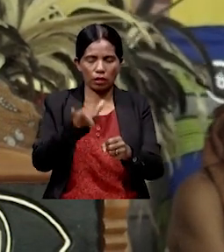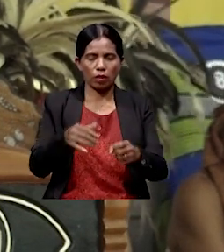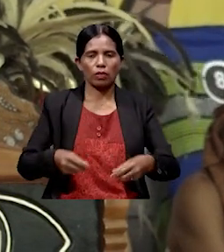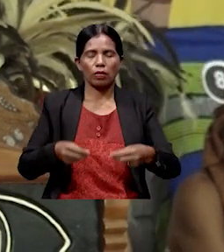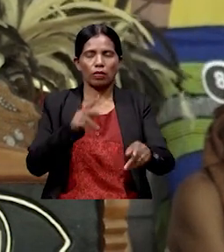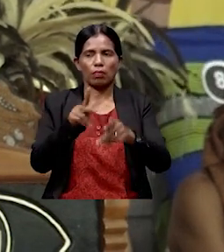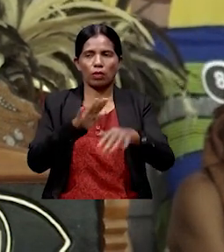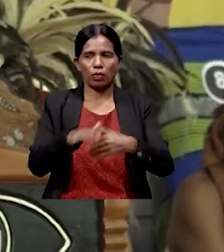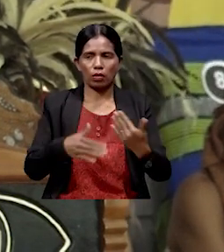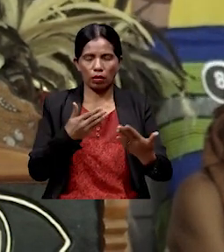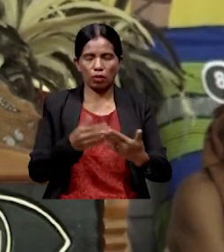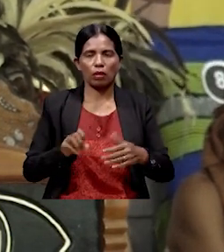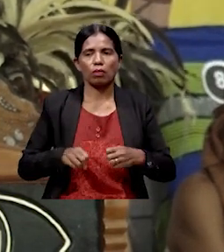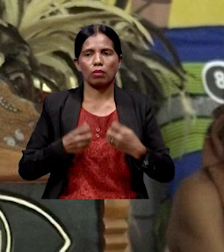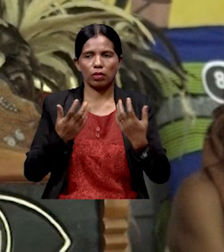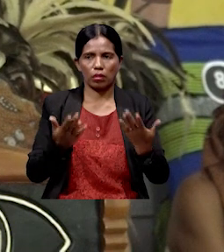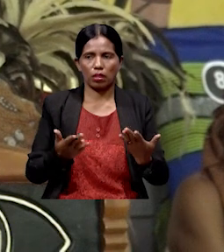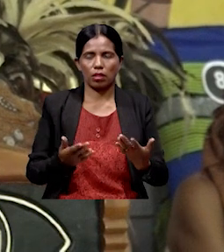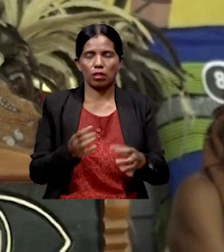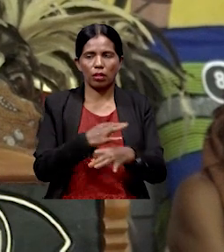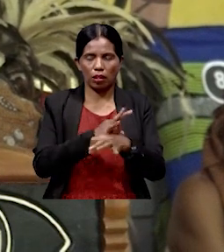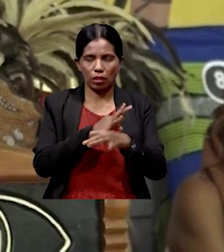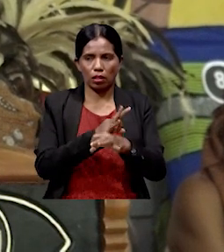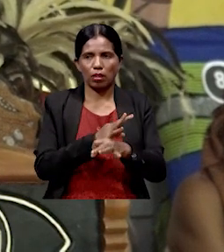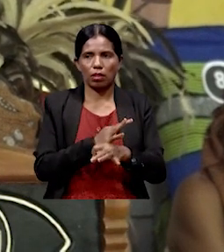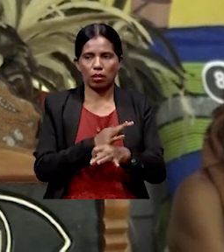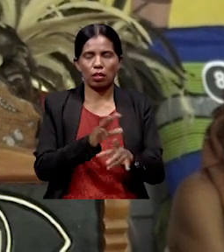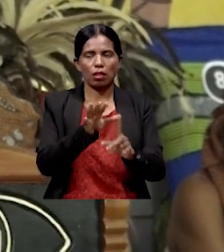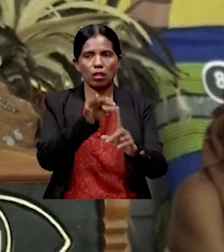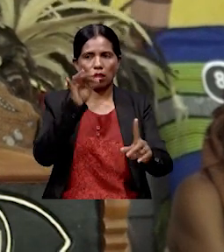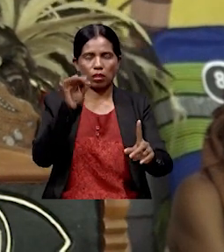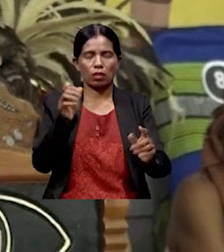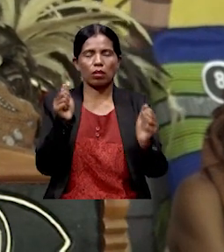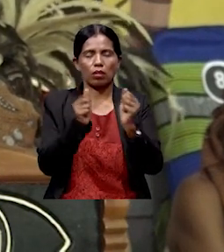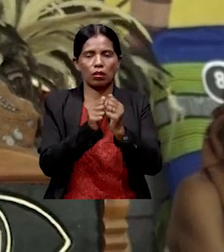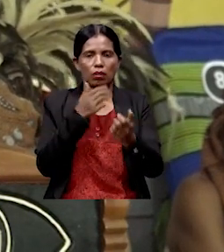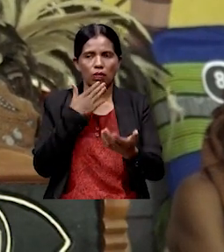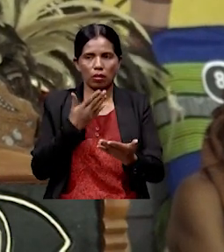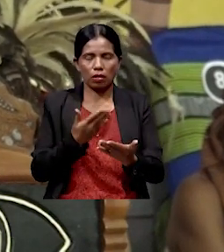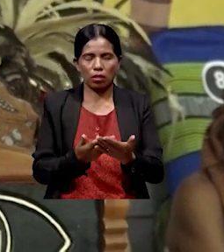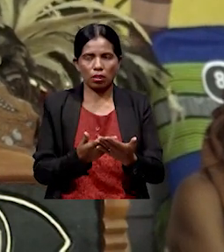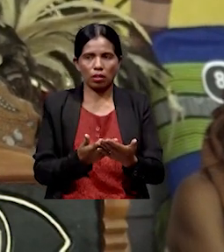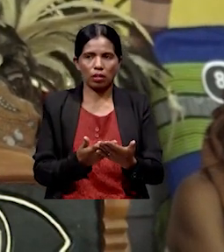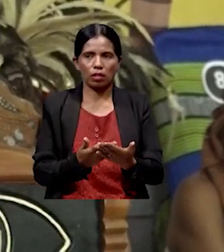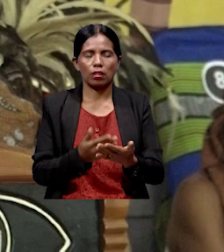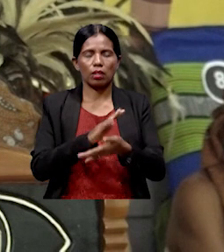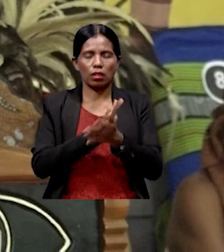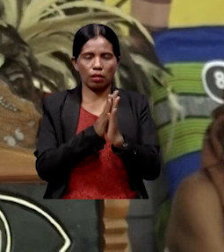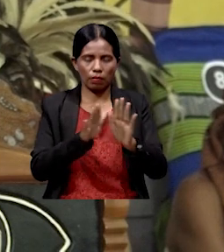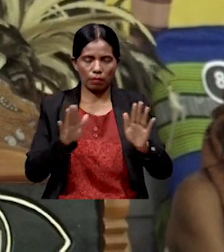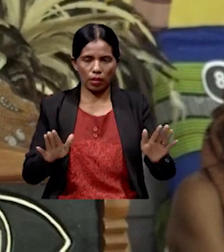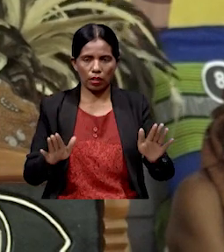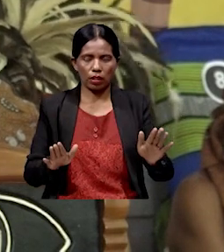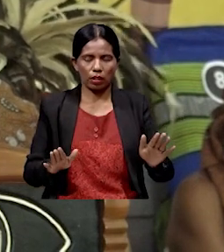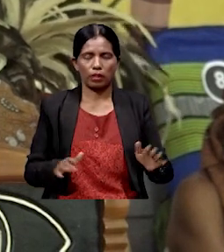Tuto, com essa atuação, eles são já lá o estável, e já paz,